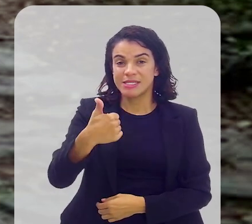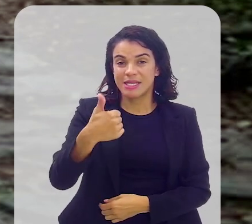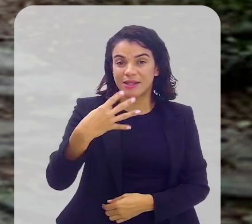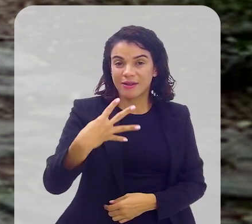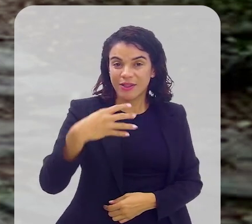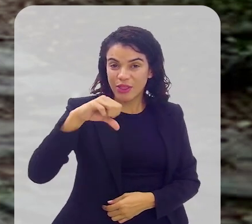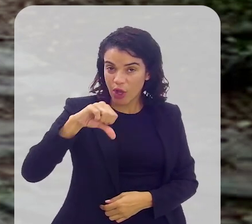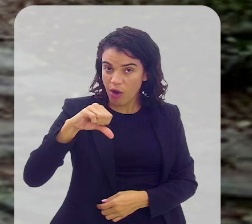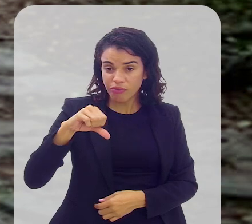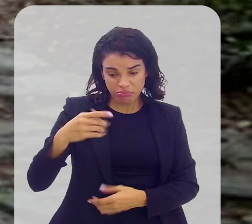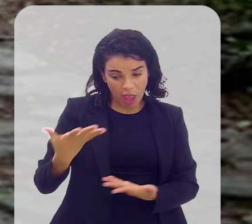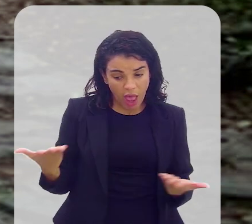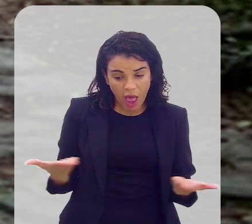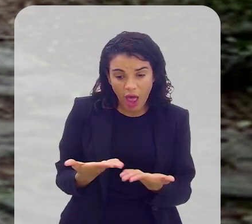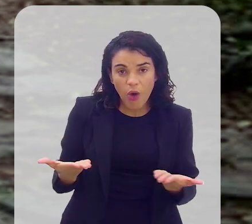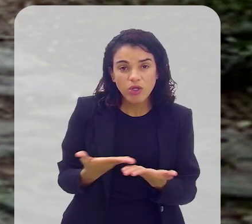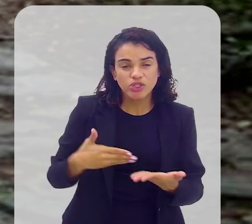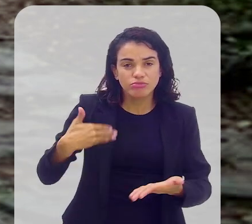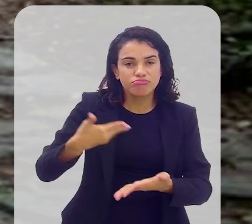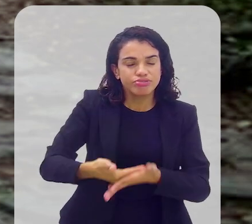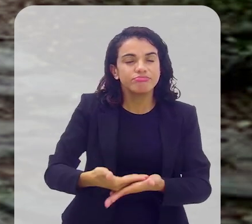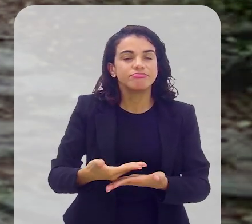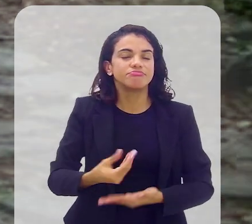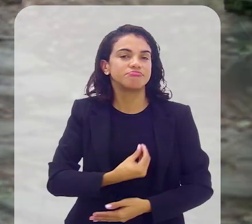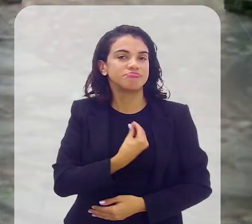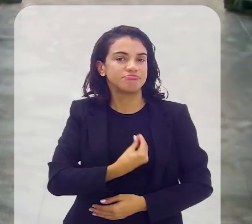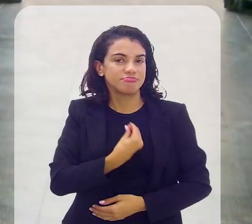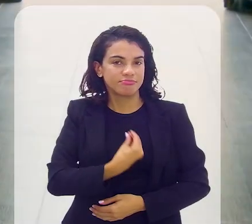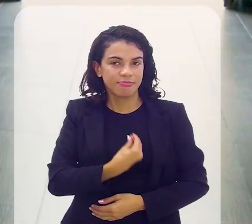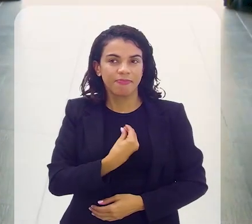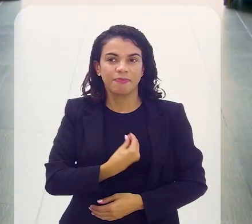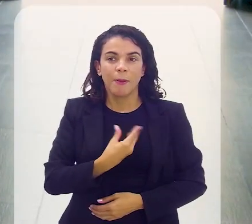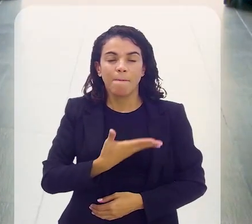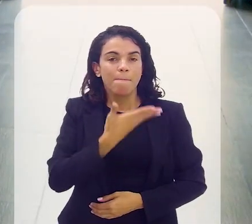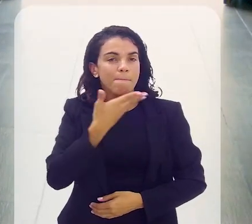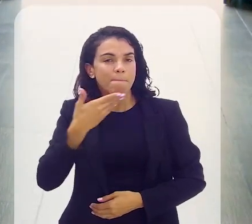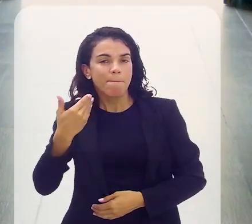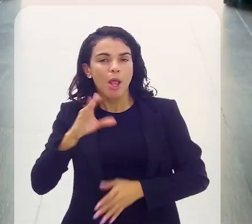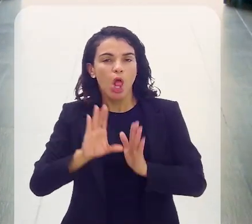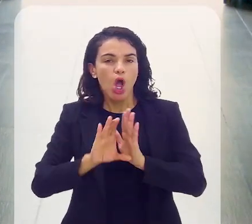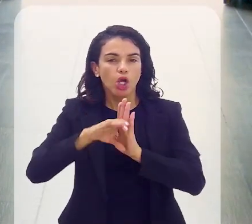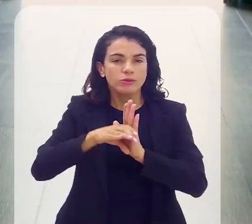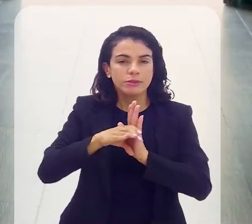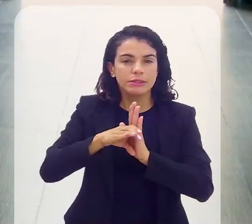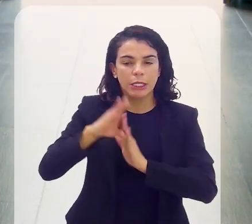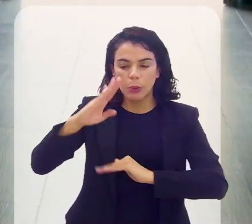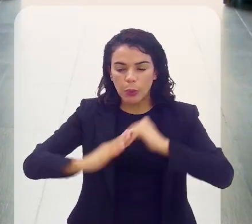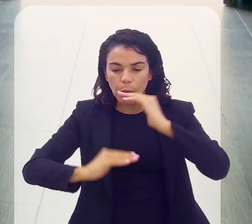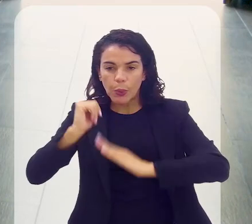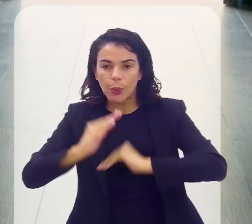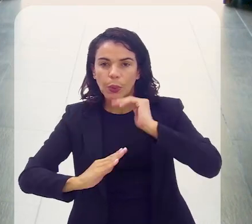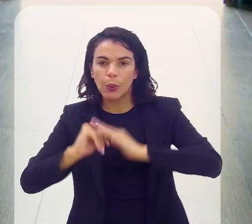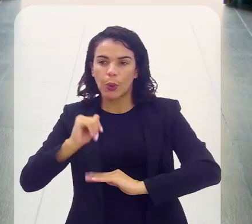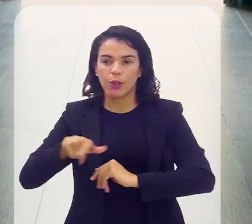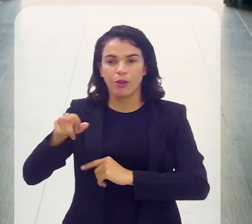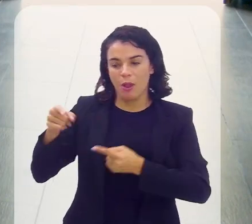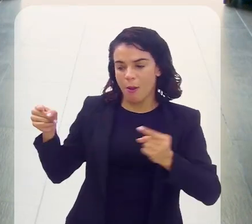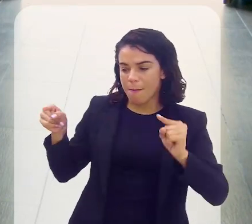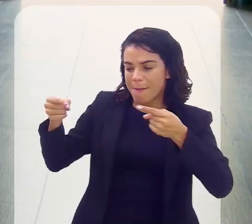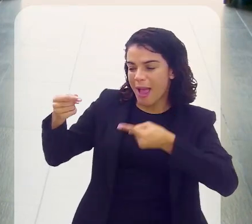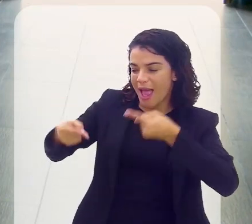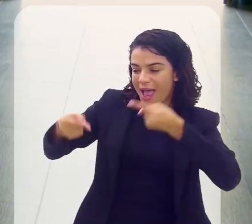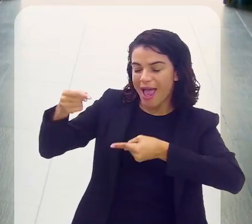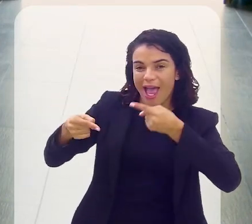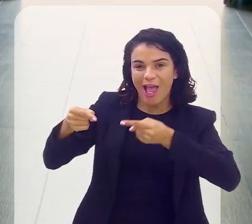rodagem do Brasil, a RJ-149, ativa até hoje, ela foi construída segundo os melhores conceitos técnicos de engenharia na